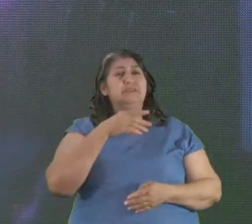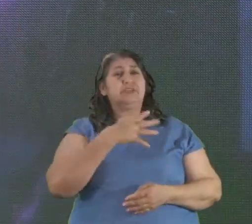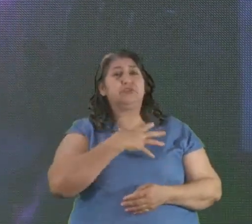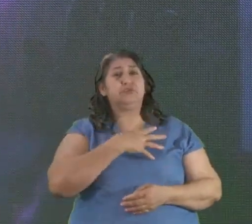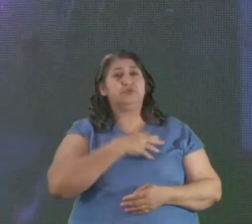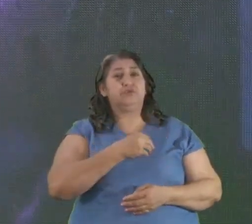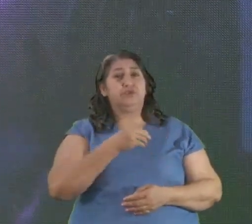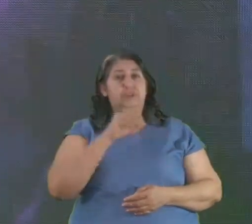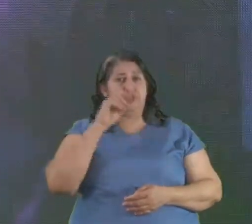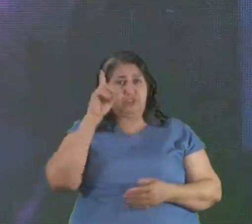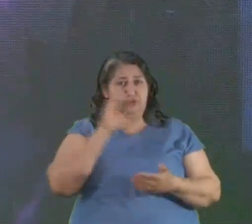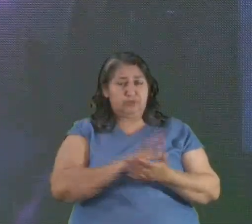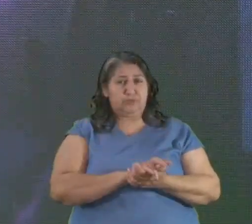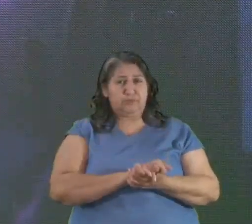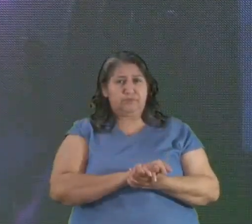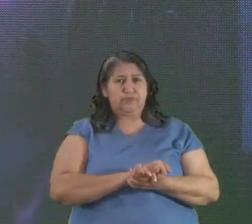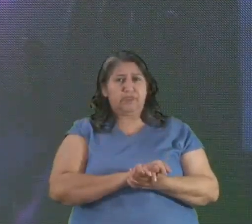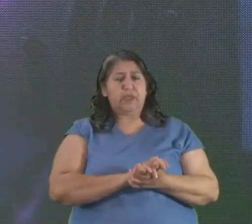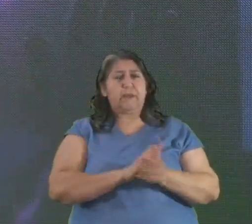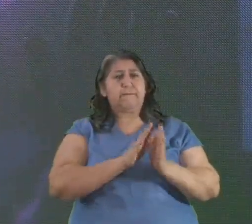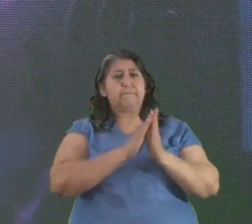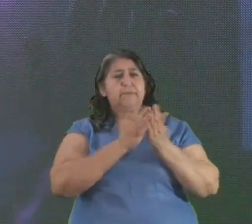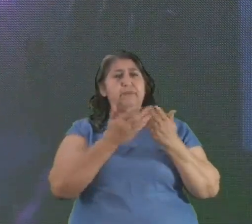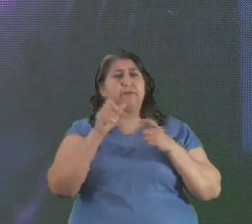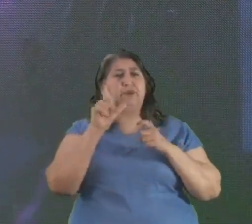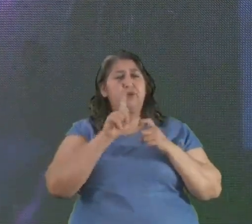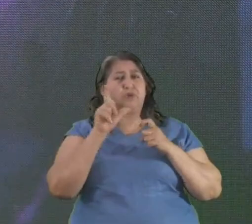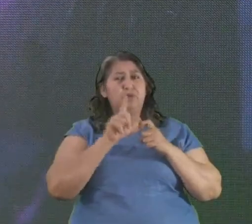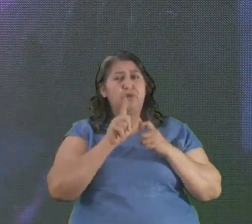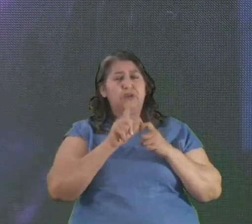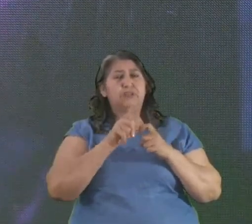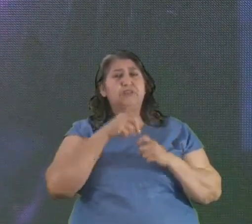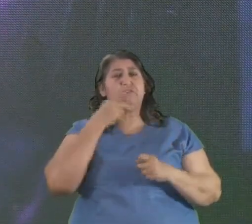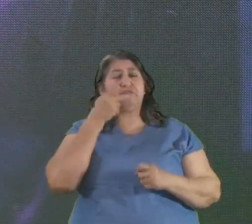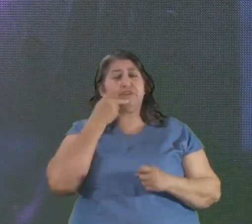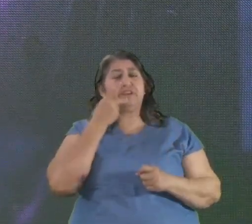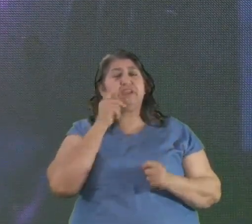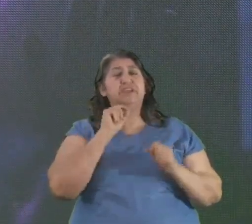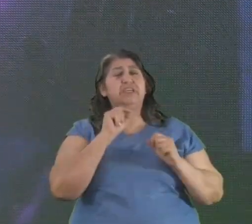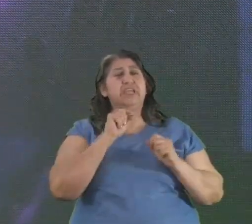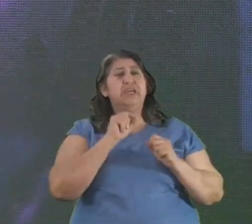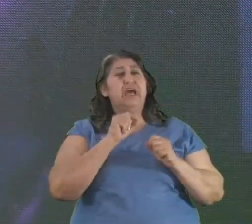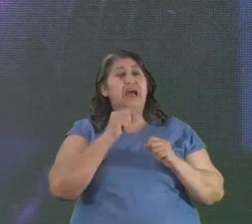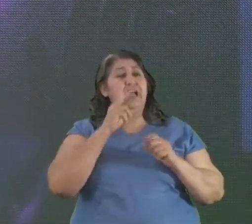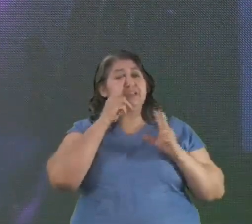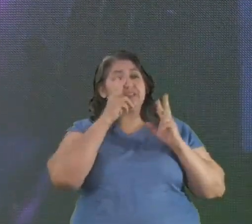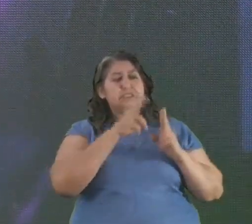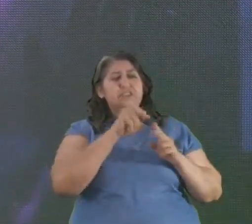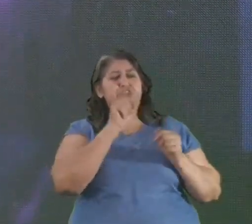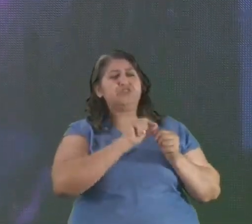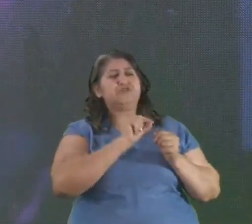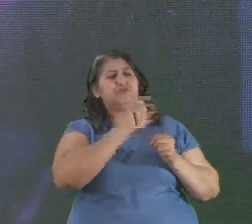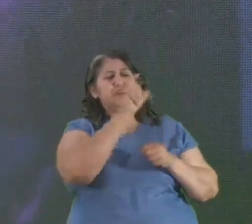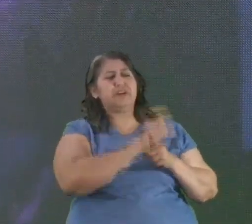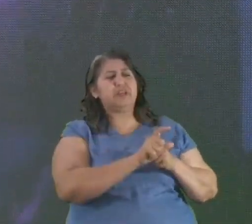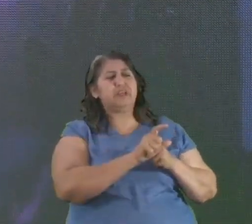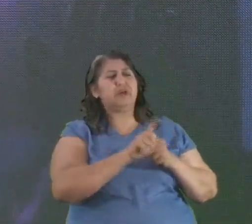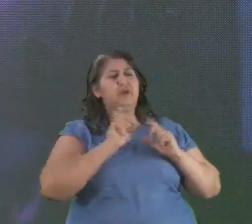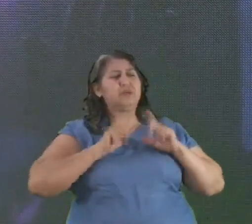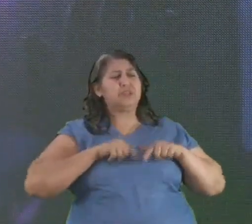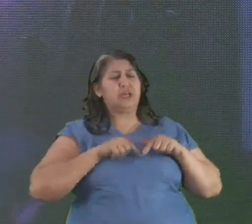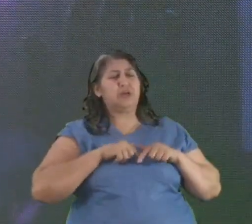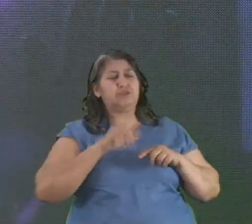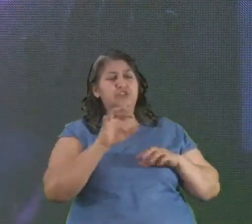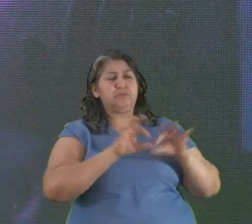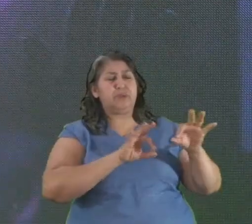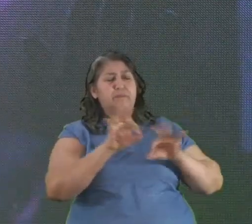Lucas 21:36, a Bíblia diz assim: portanto, assim te farei, ó Israel, e porque isso te farei, prepara-te,